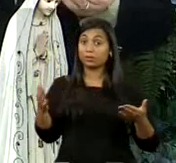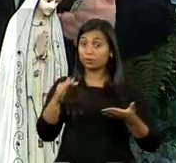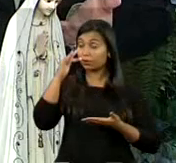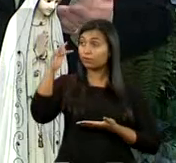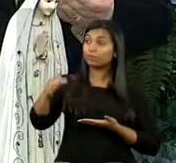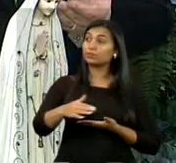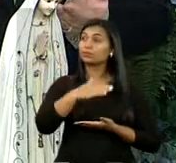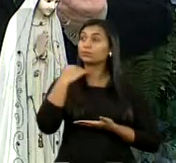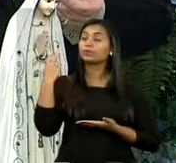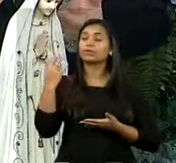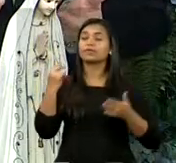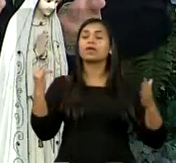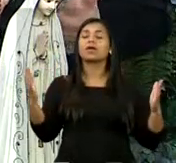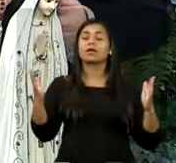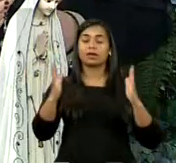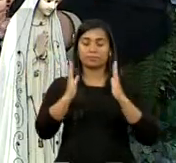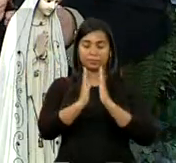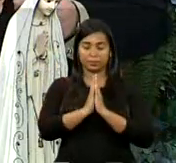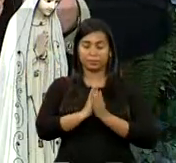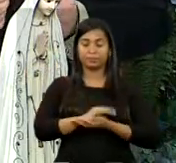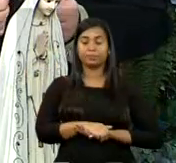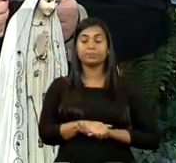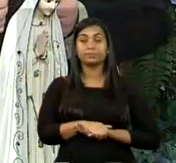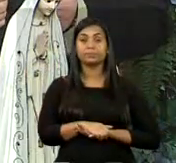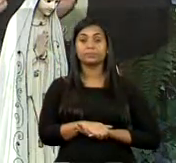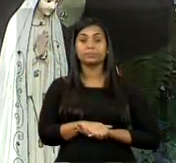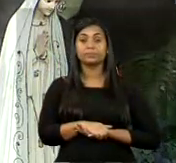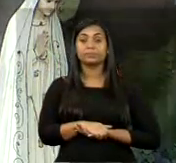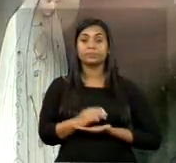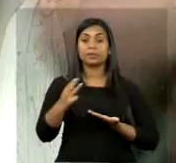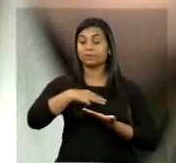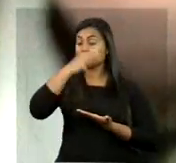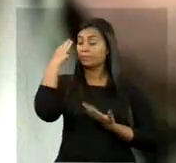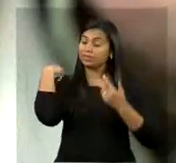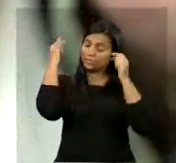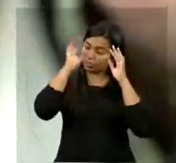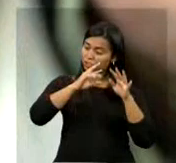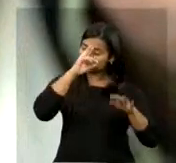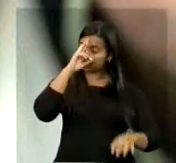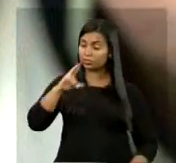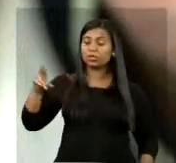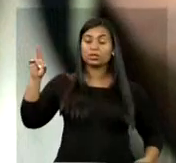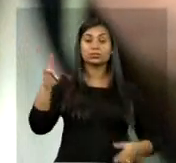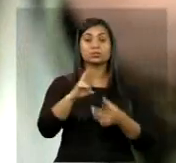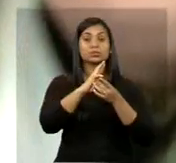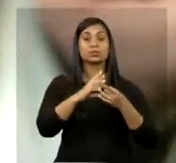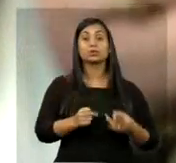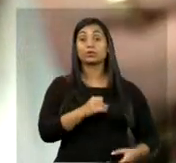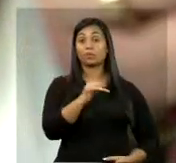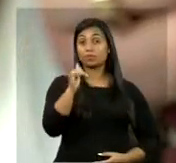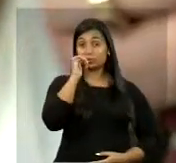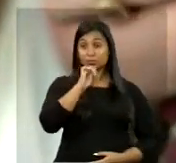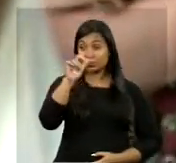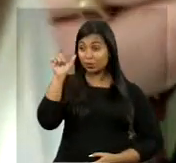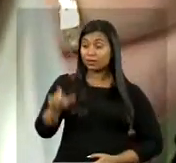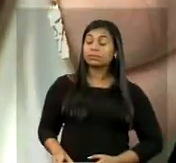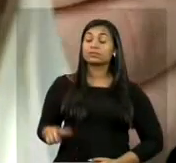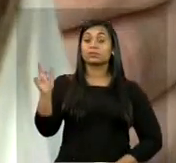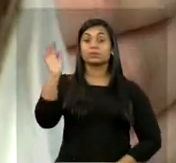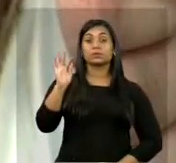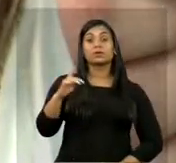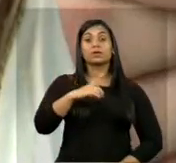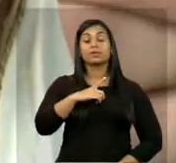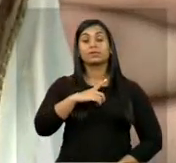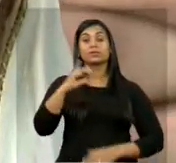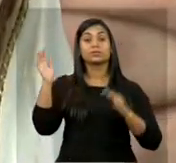pecadores, agora e na hora de nossa morte. Amém. Ave Maria, cheia de graça, o Senhor é convosco.